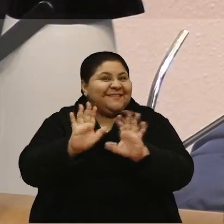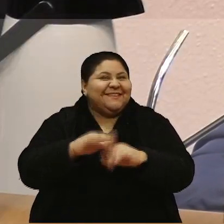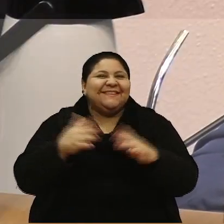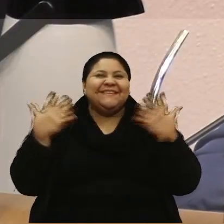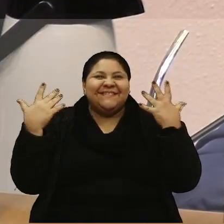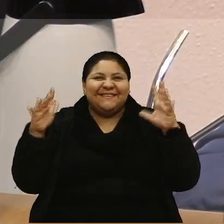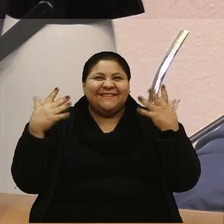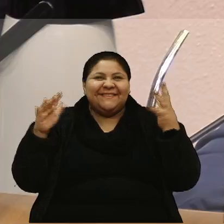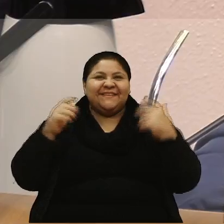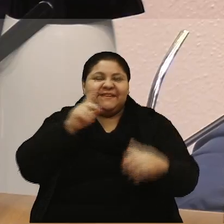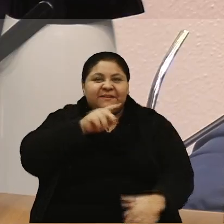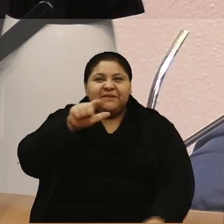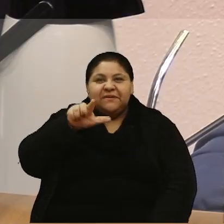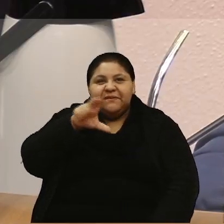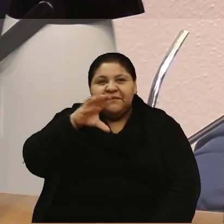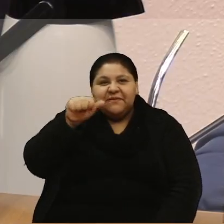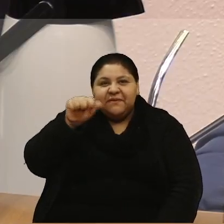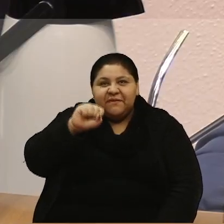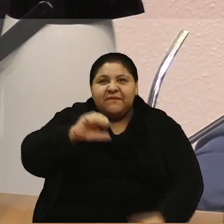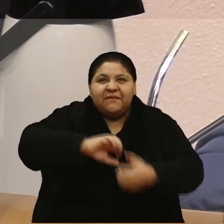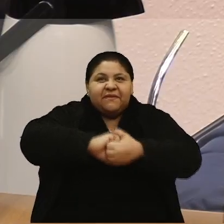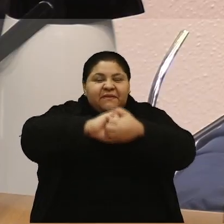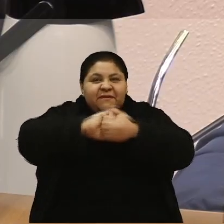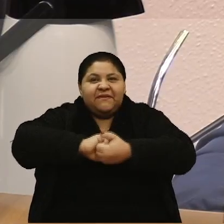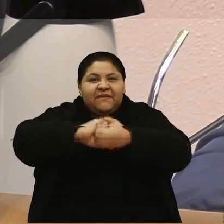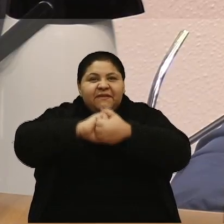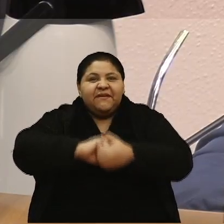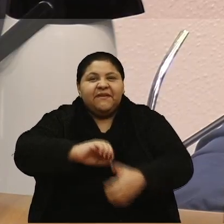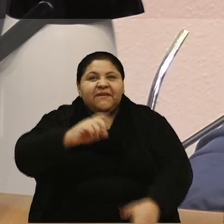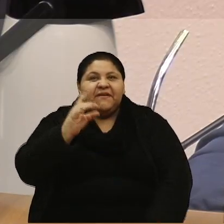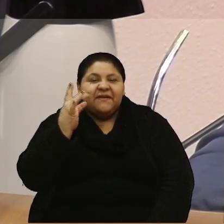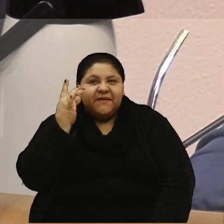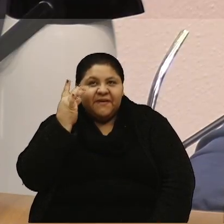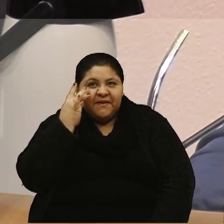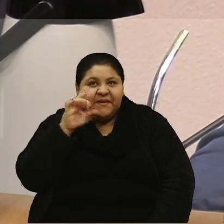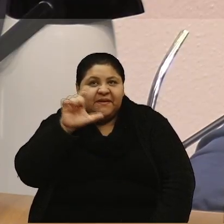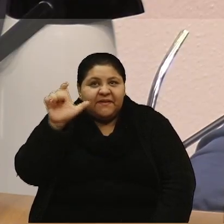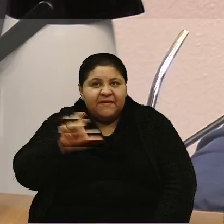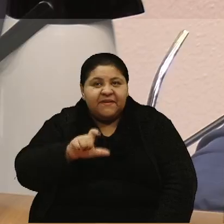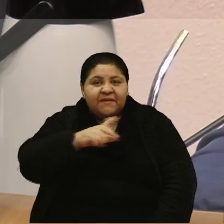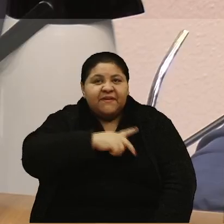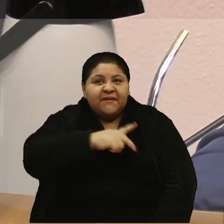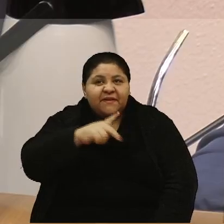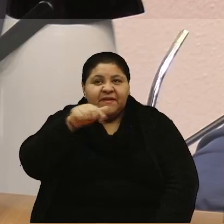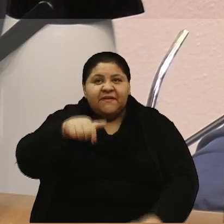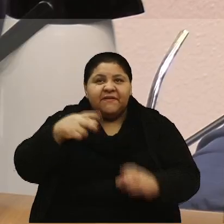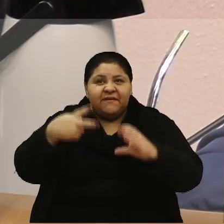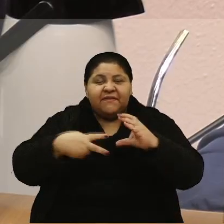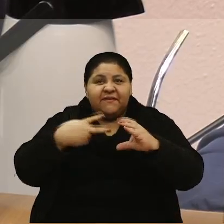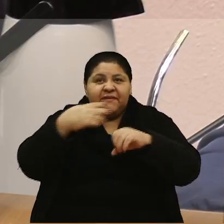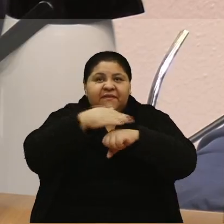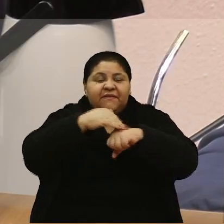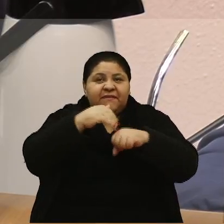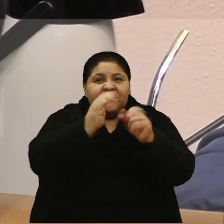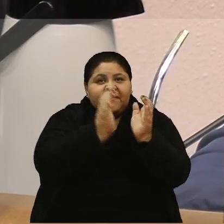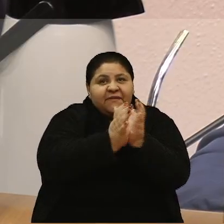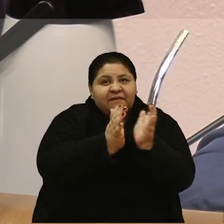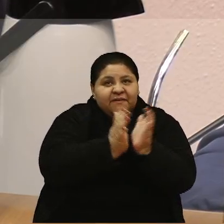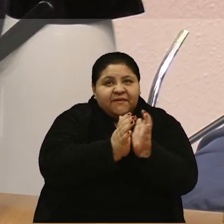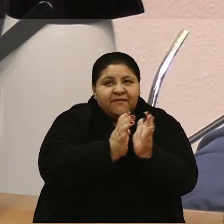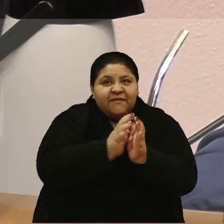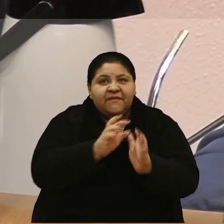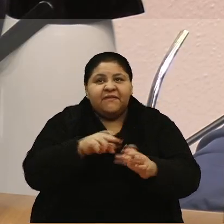Parabéns, professor Lucas. Saudar também a presença dos dois ex-presidentes dessa casa, queridos colegas vereadores,